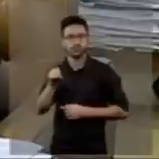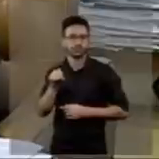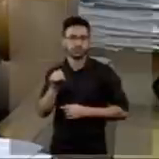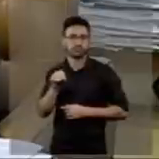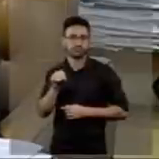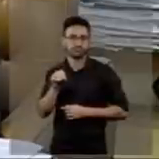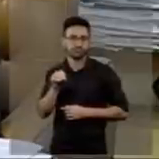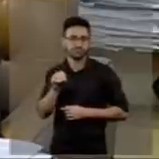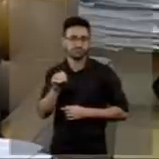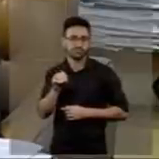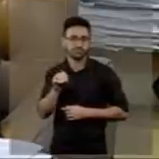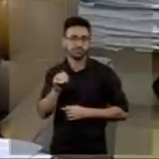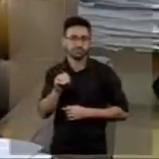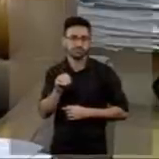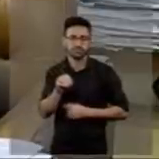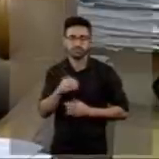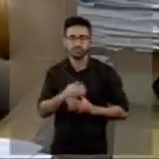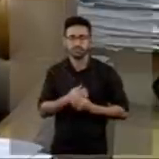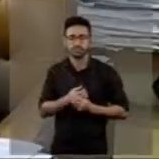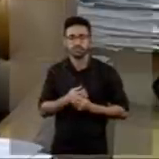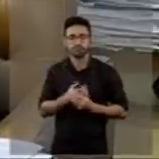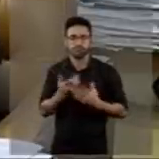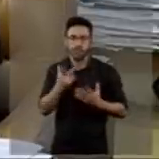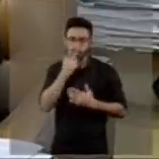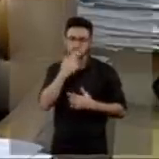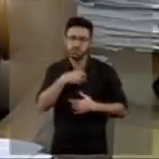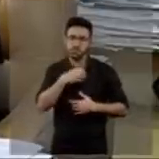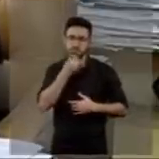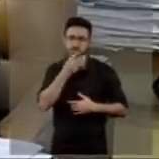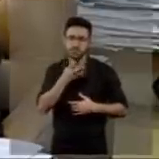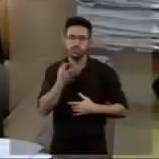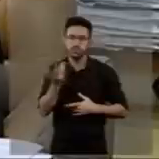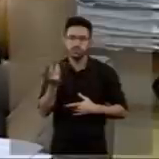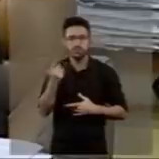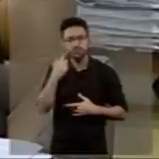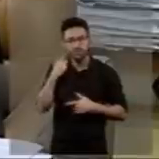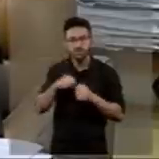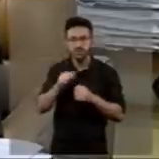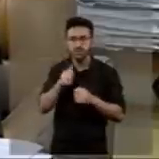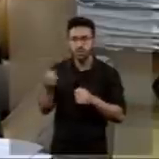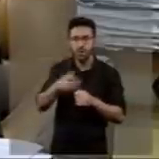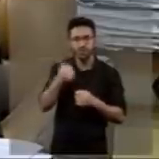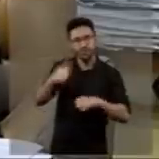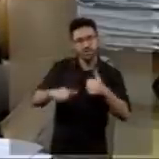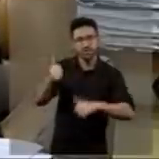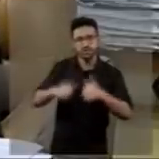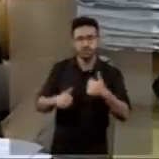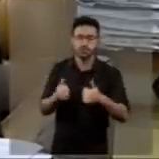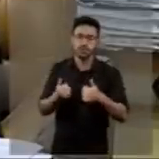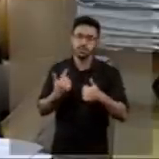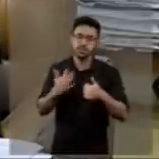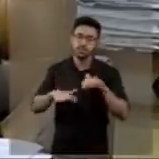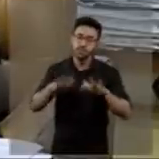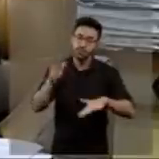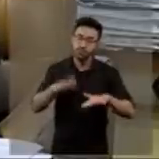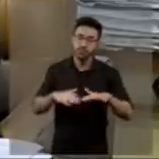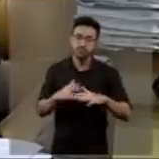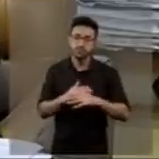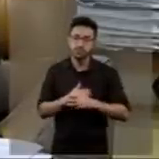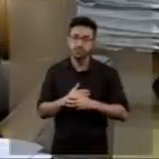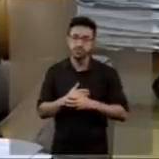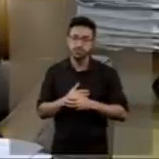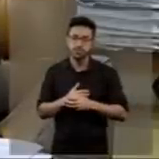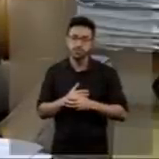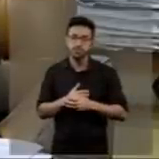que seria bom fazer essa, porque é o modo de eventualmente fazer com que